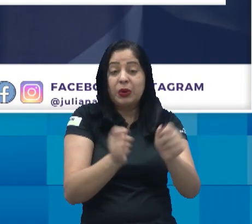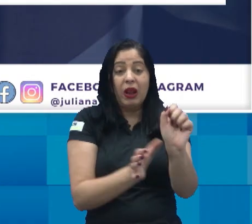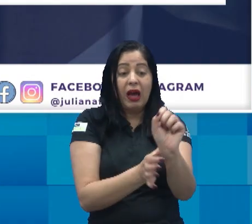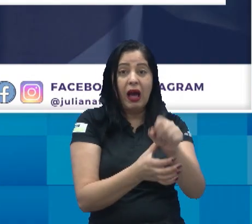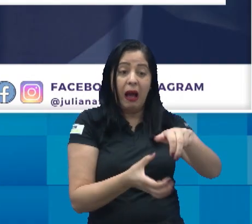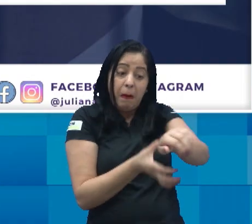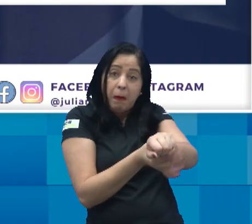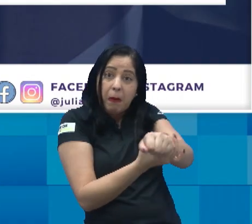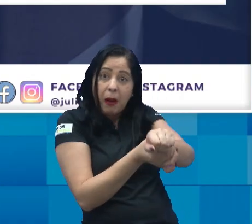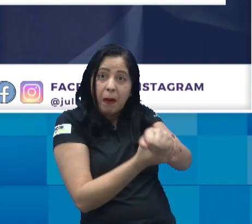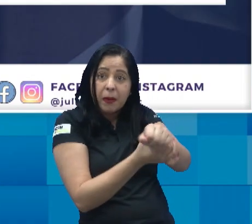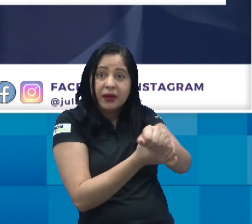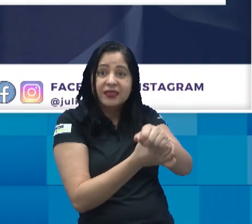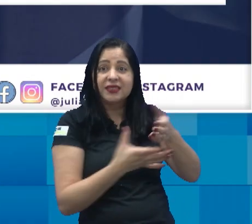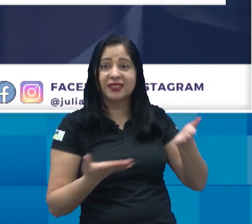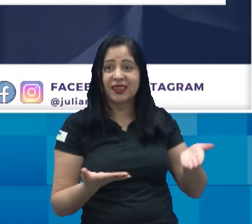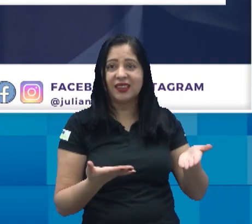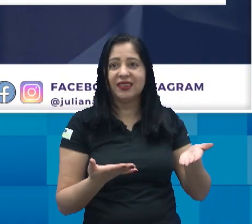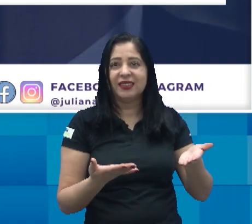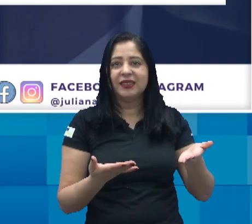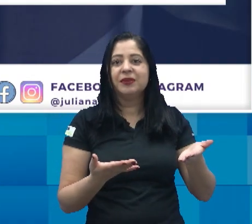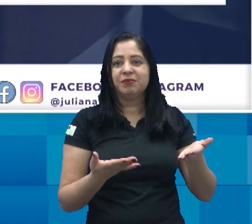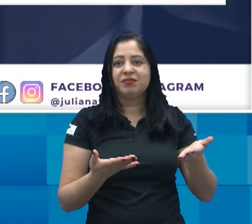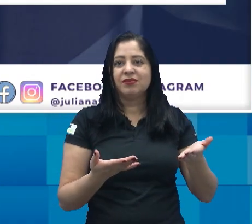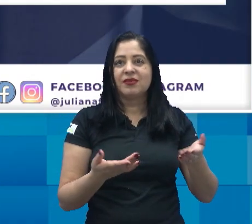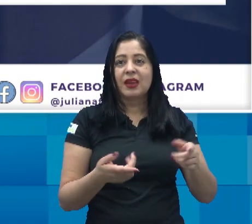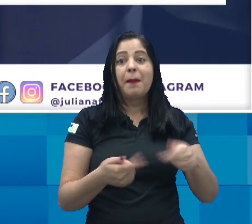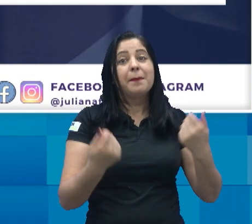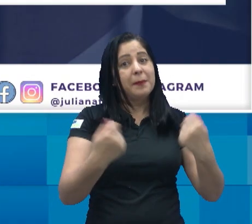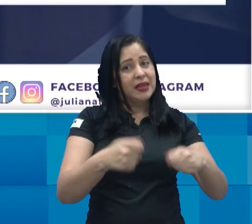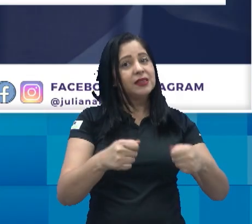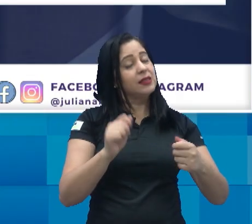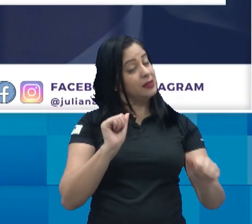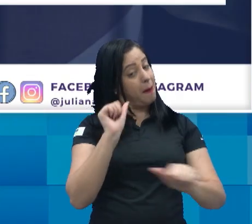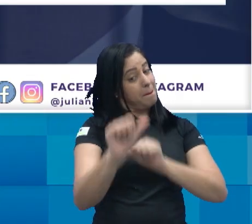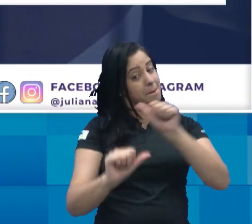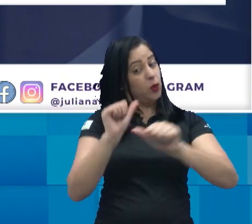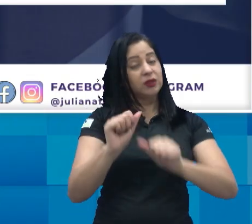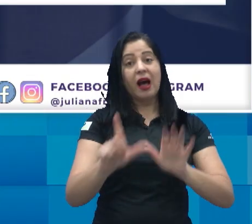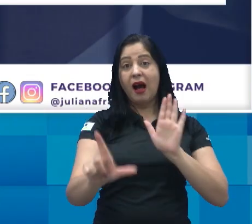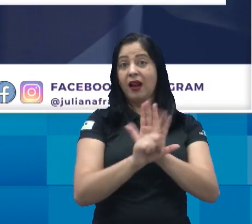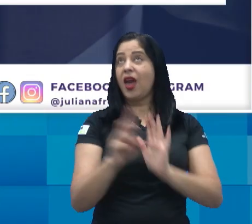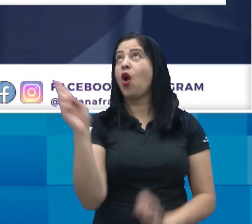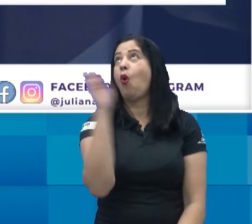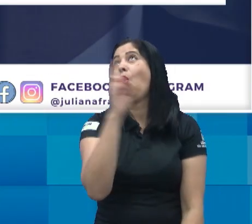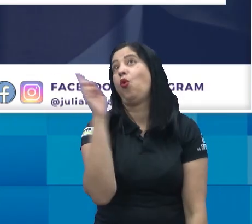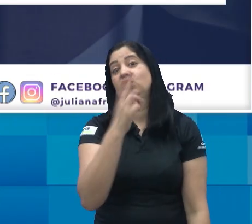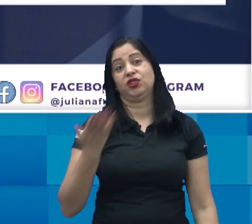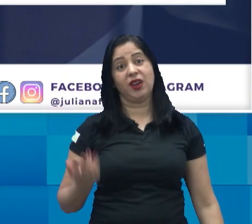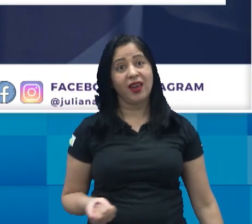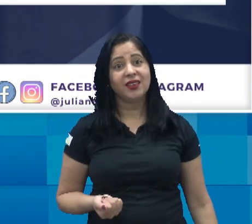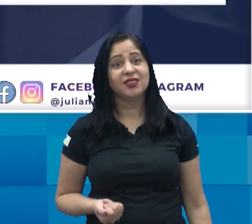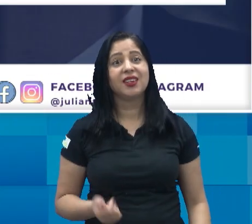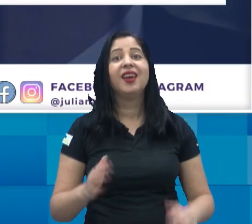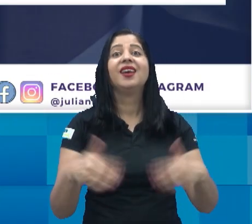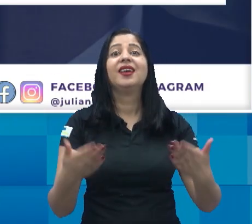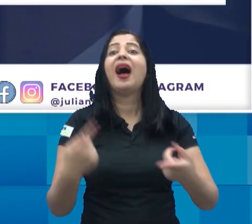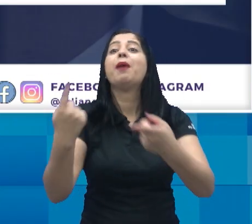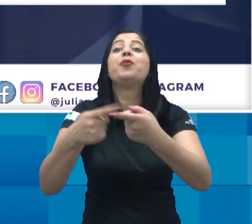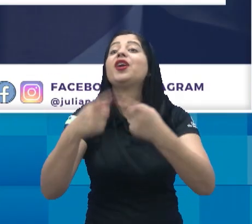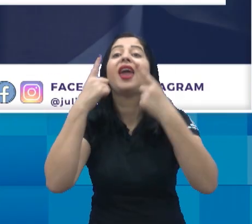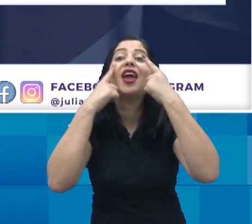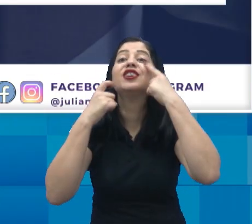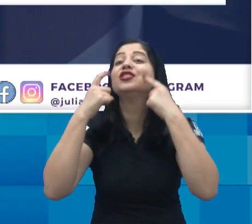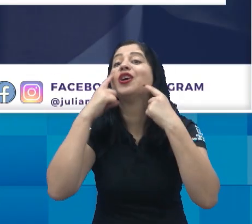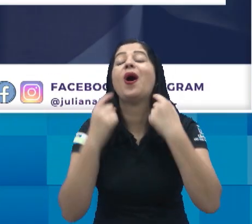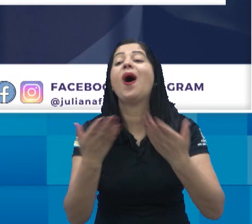A lei de execuções penais e CPP precisam ser revisados urgentemente. Pois é, ele está chorando por quê?